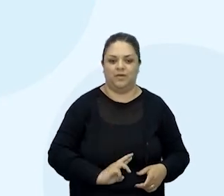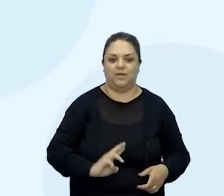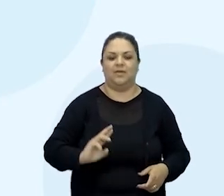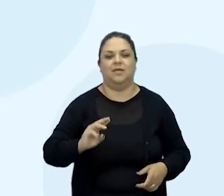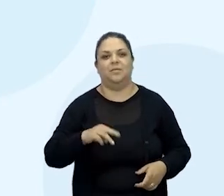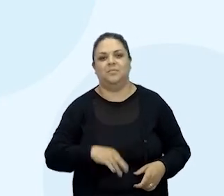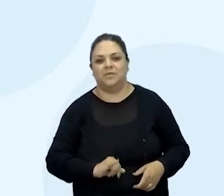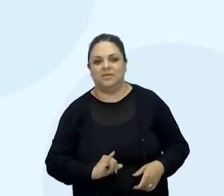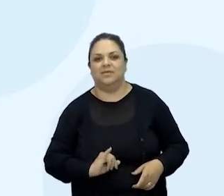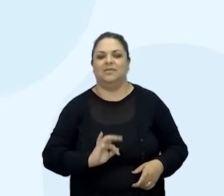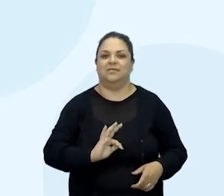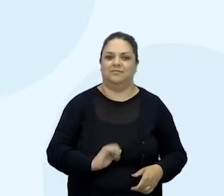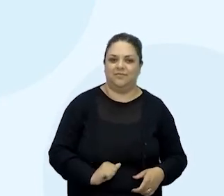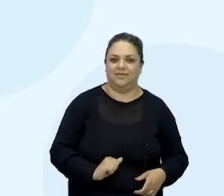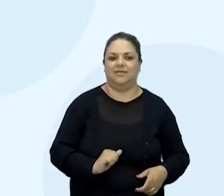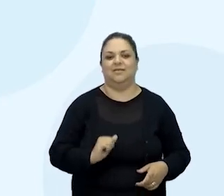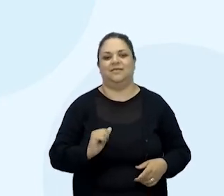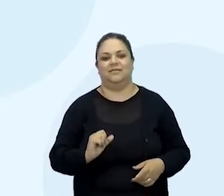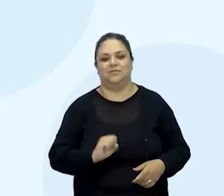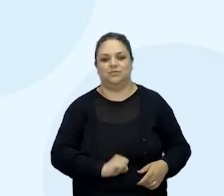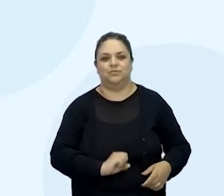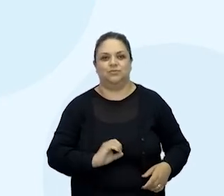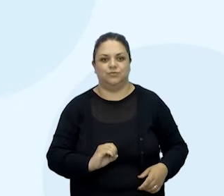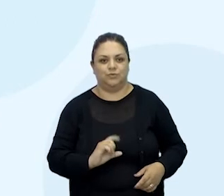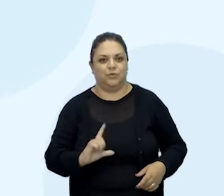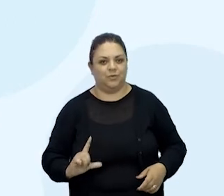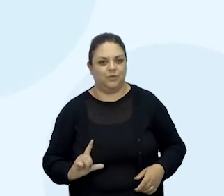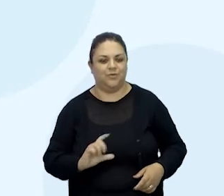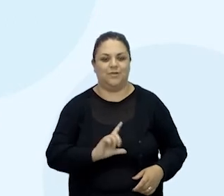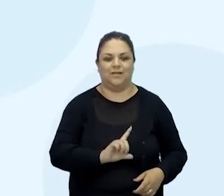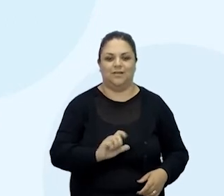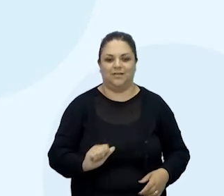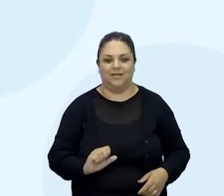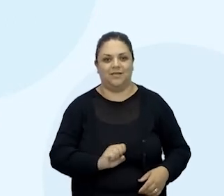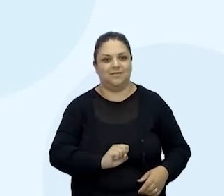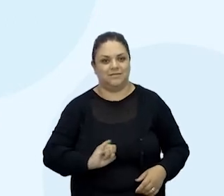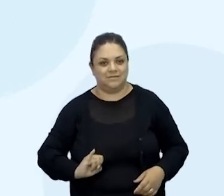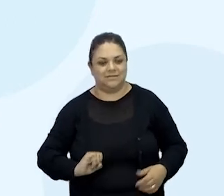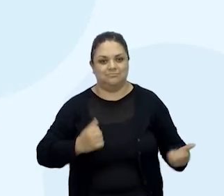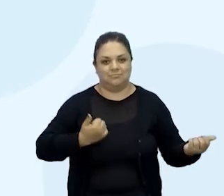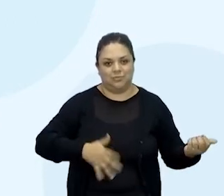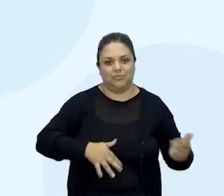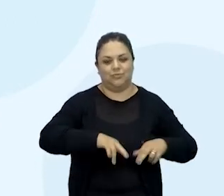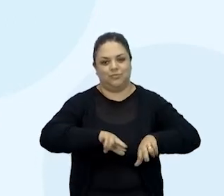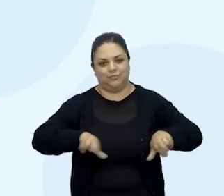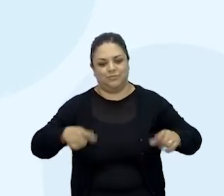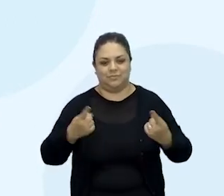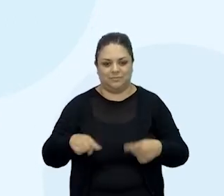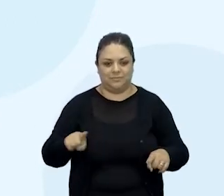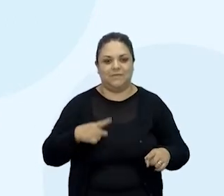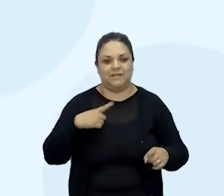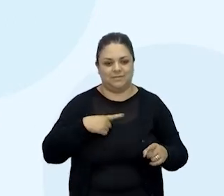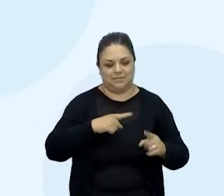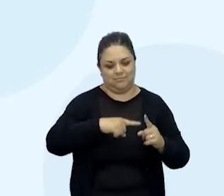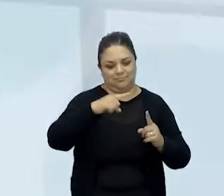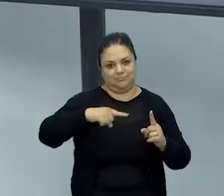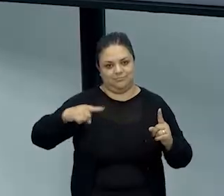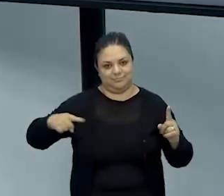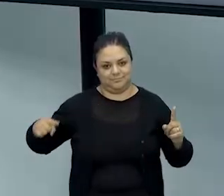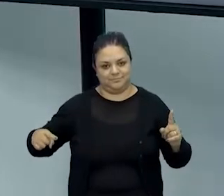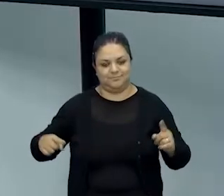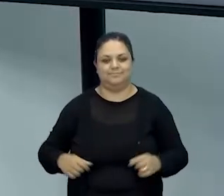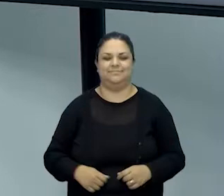moderna, a sequência é Dó, Ré, Mi, Fá, Sol, Lá, Si, né? E aí tem as outras aplicações da